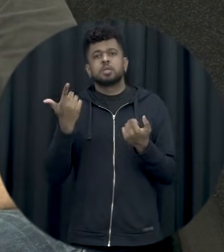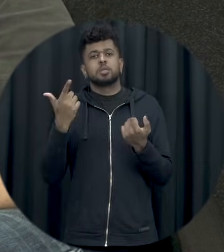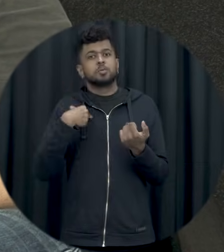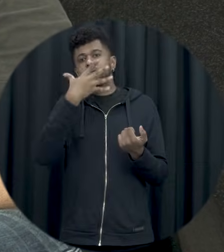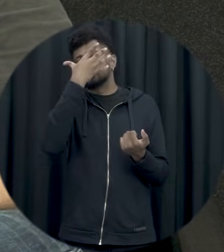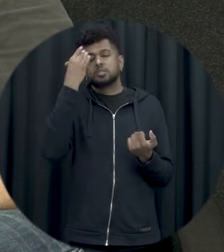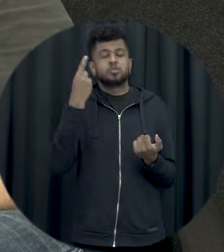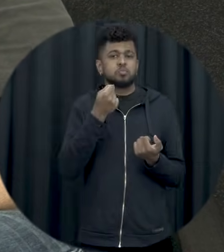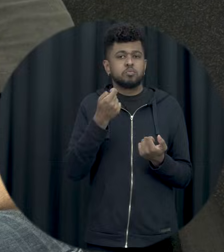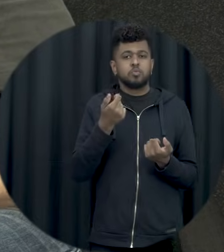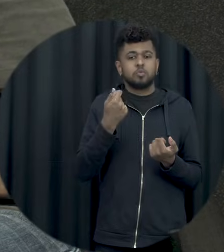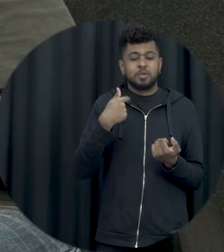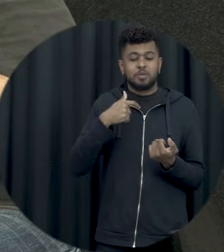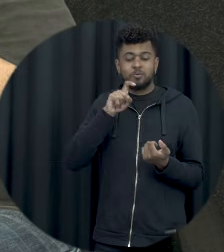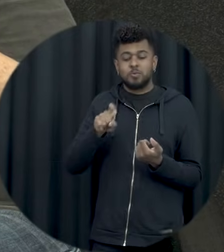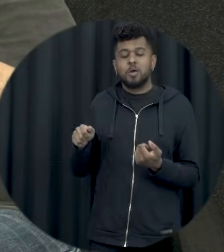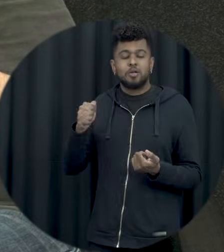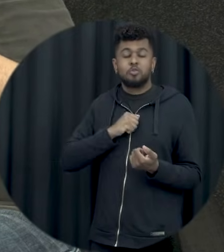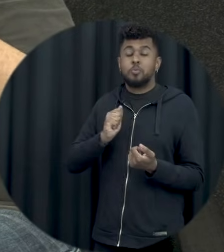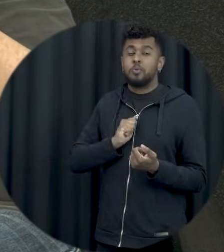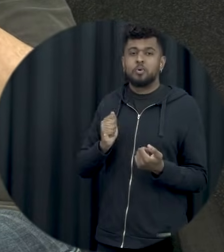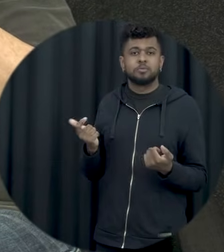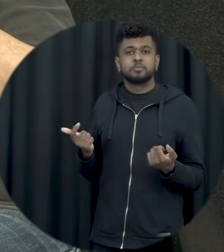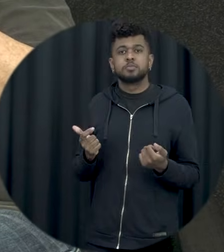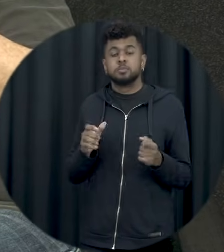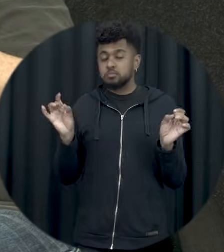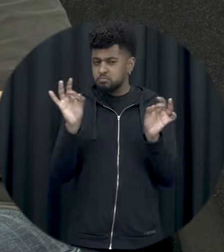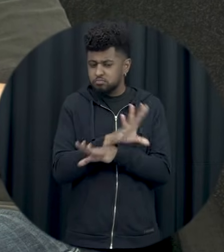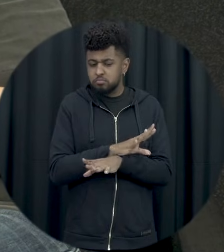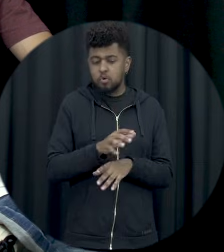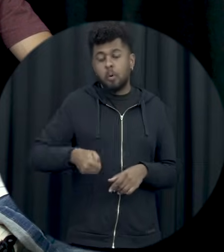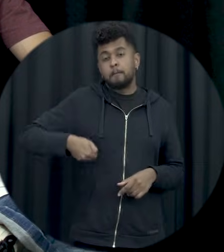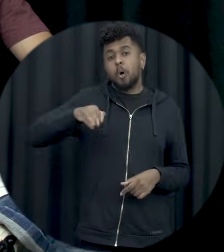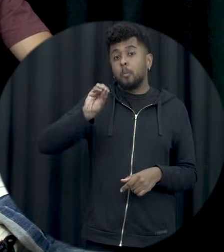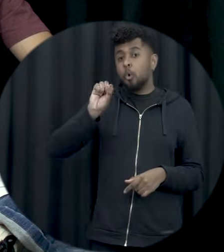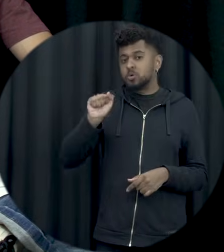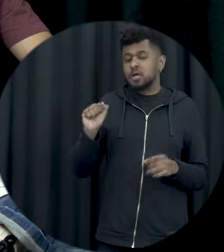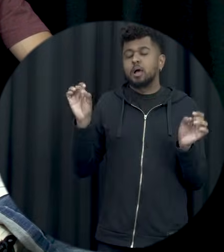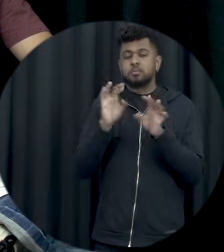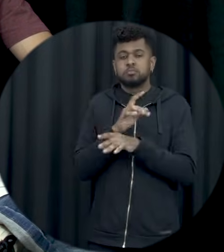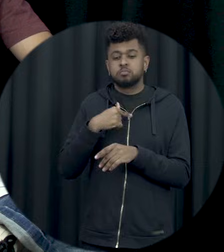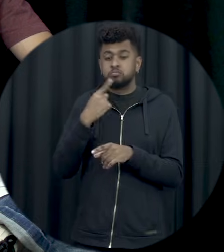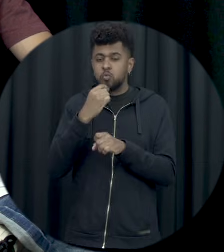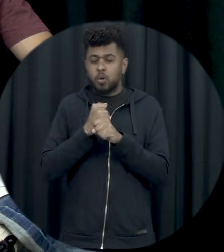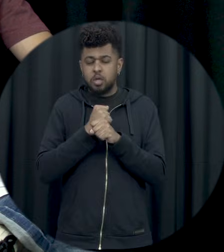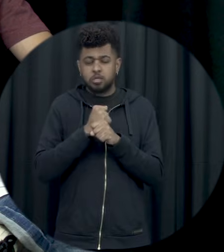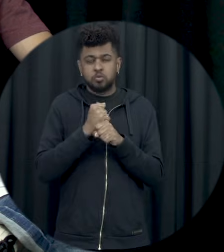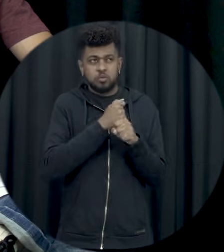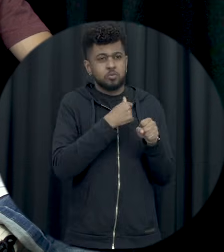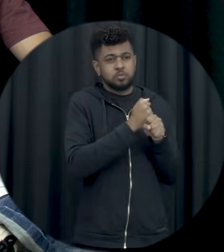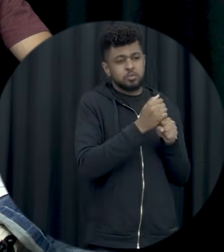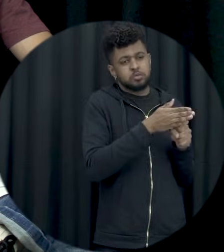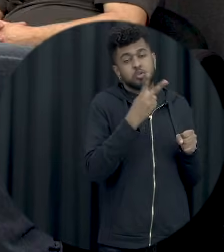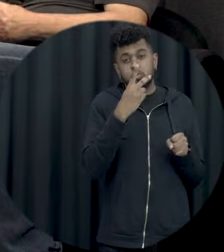era antropólogo, né? Quando eu terminei a bolsa, eu passei um ano como professor, 2 anos como